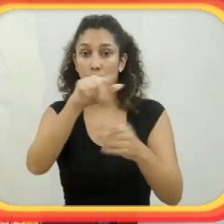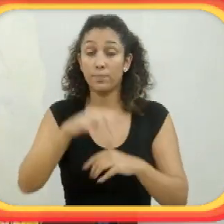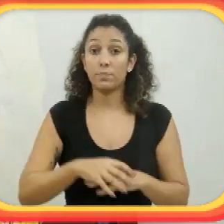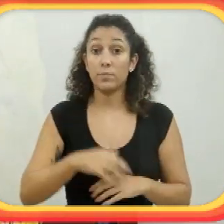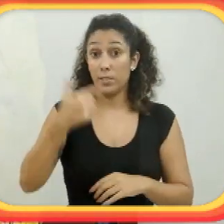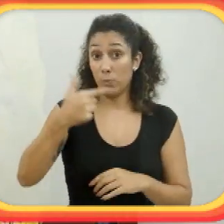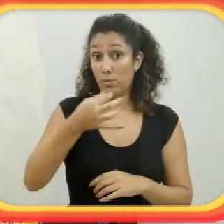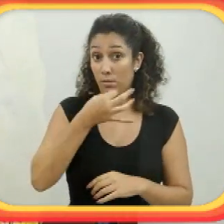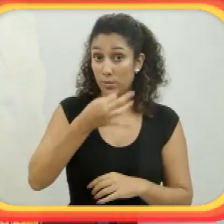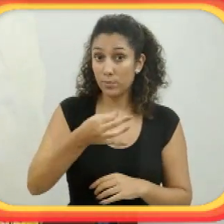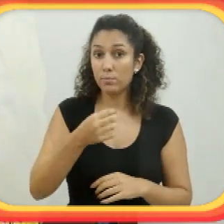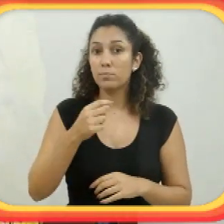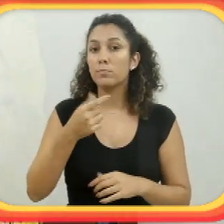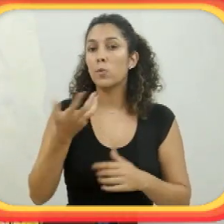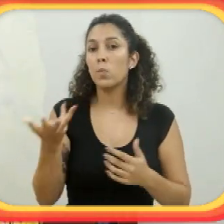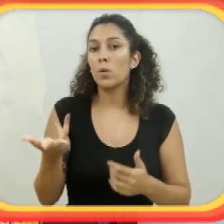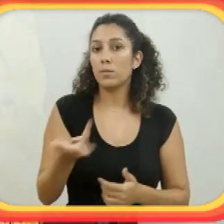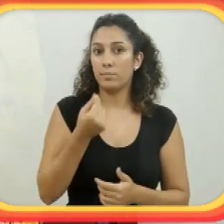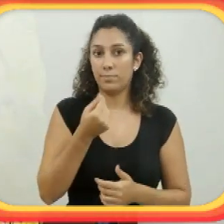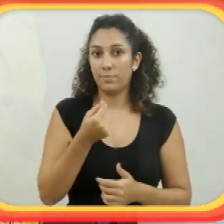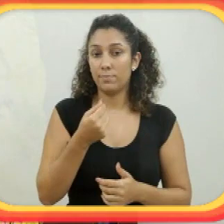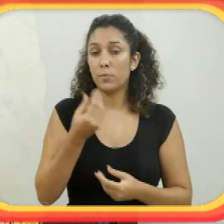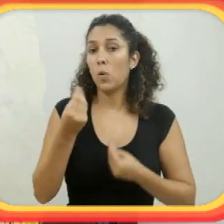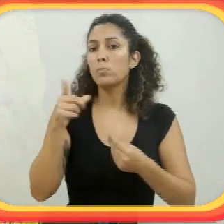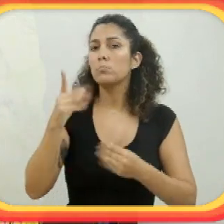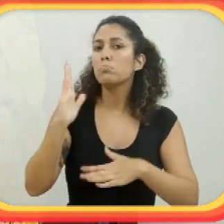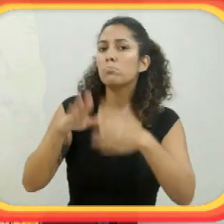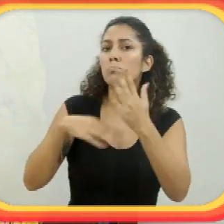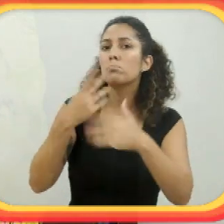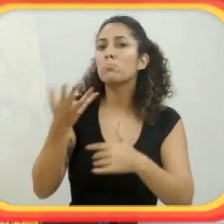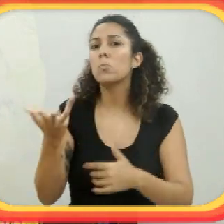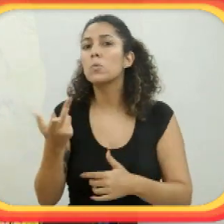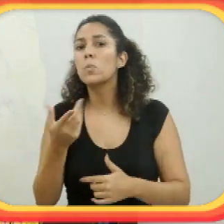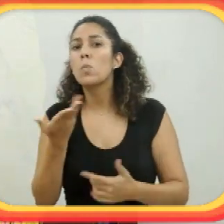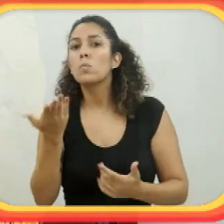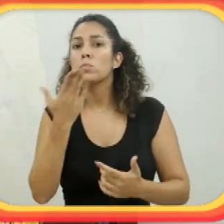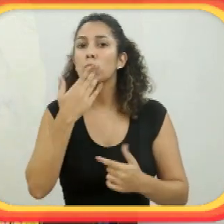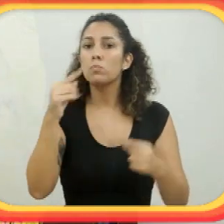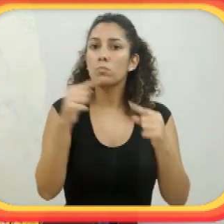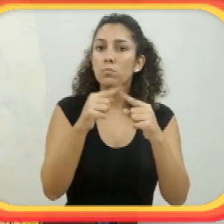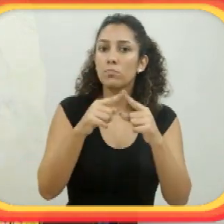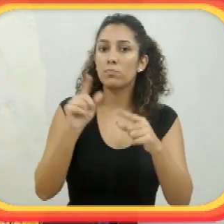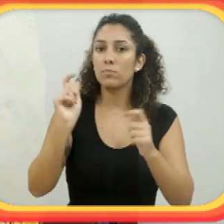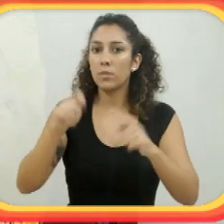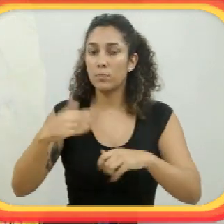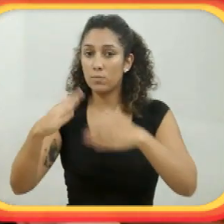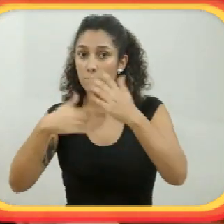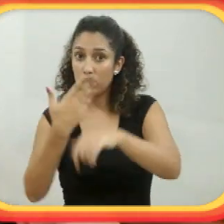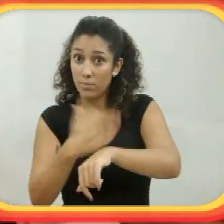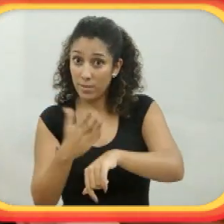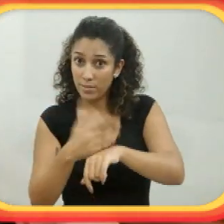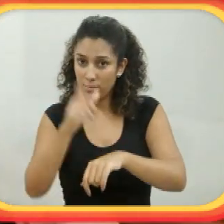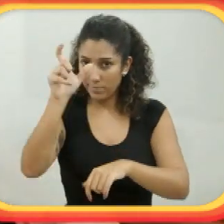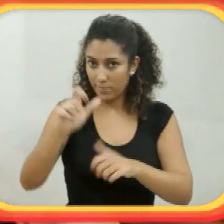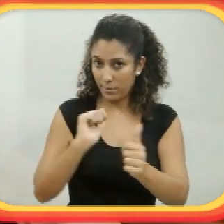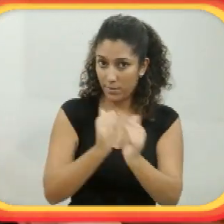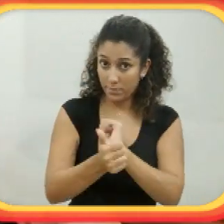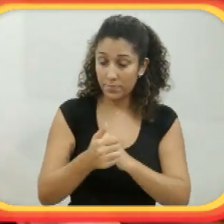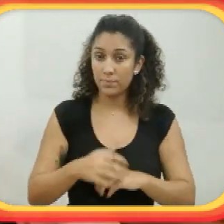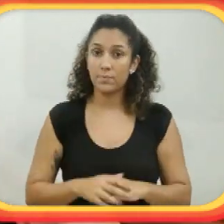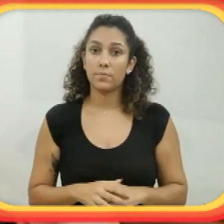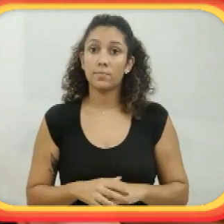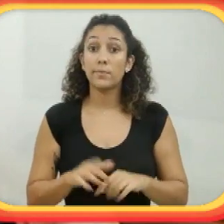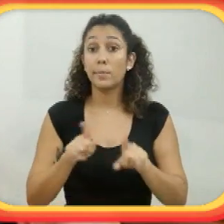essa modalidade ou esse esporte no mundo. O segundo critério é a qualidade, né? Ou